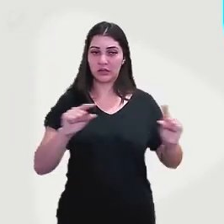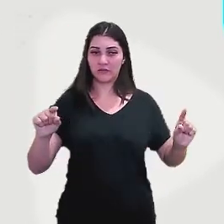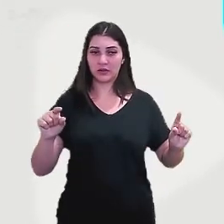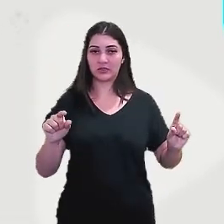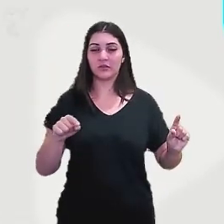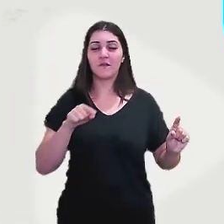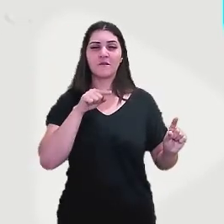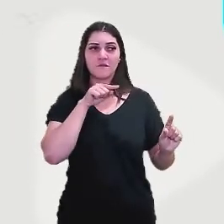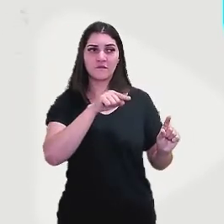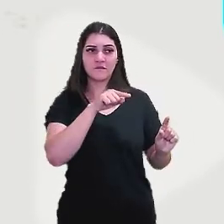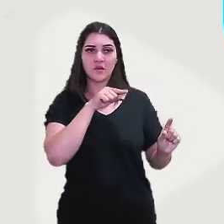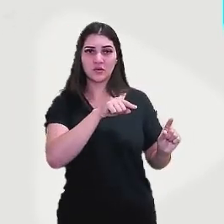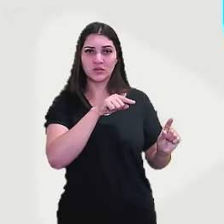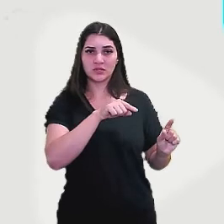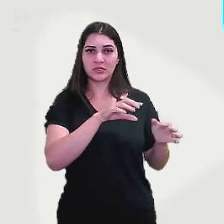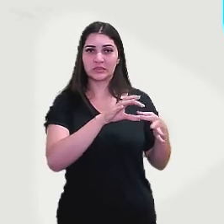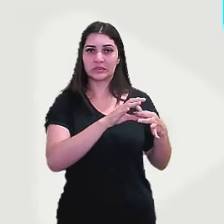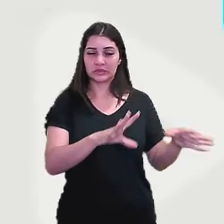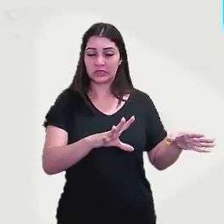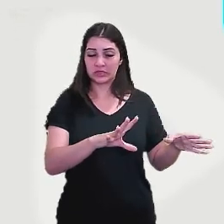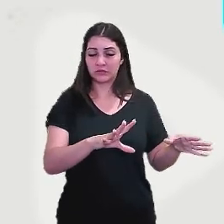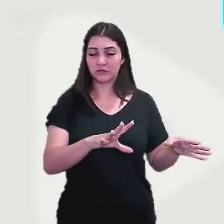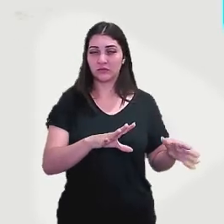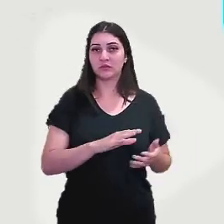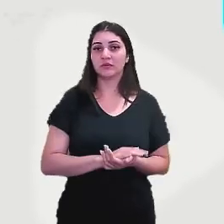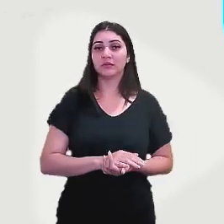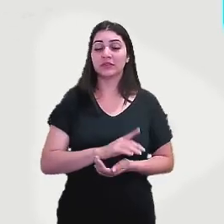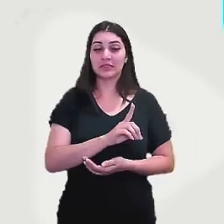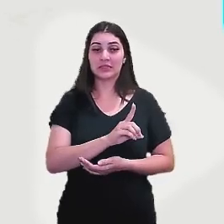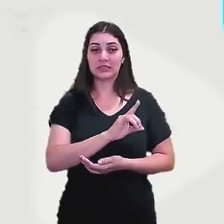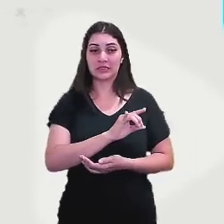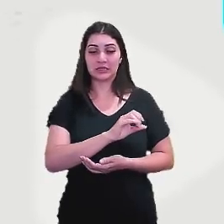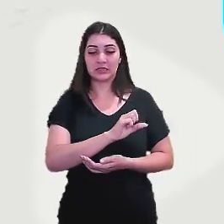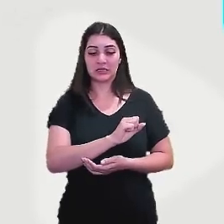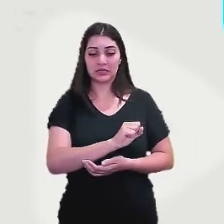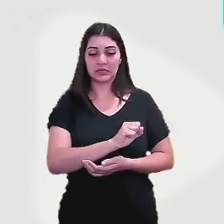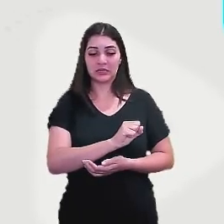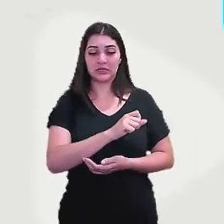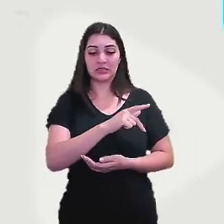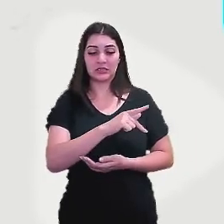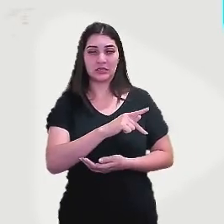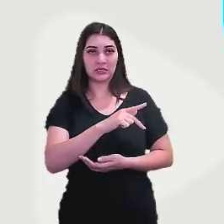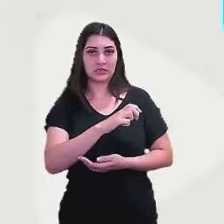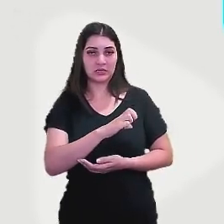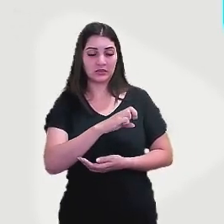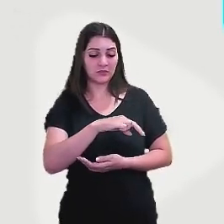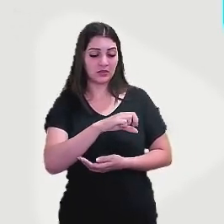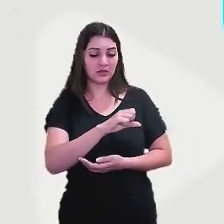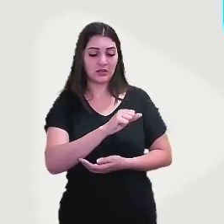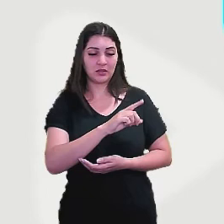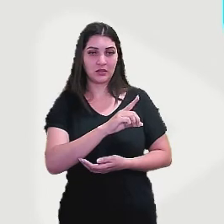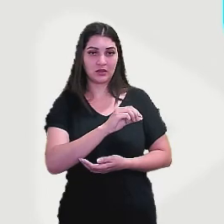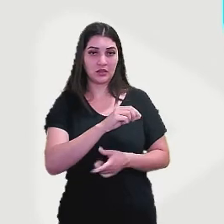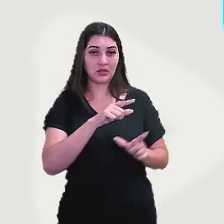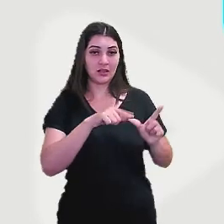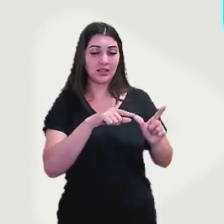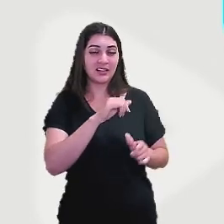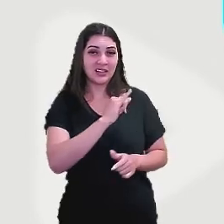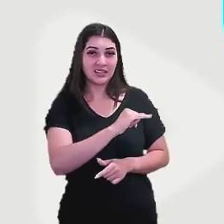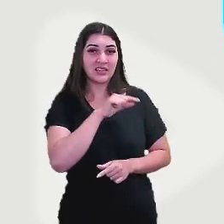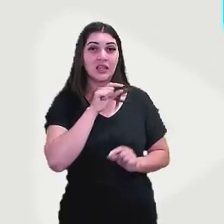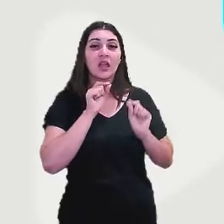você está dispensado. Dispensado com a letrinha I, que está em destaque, significa que